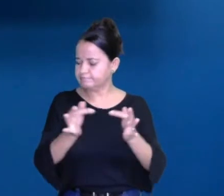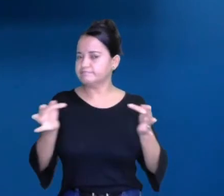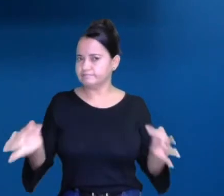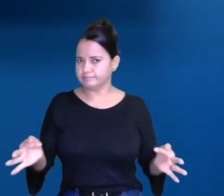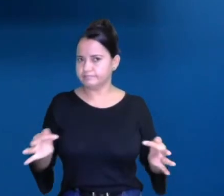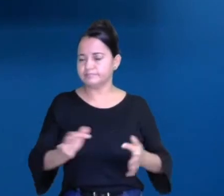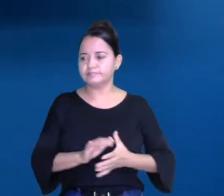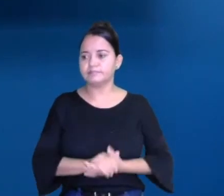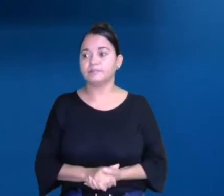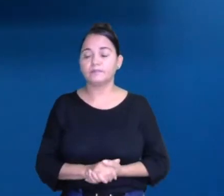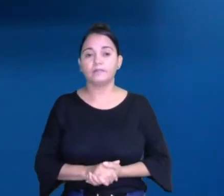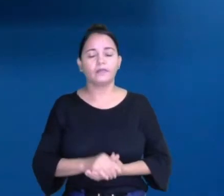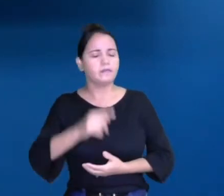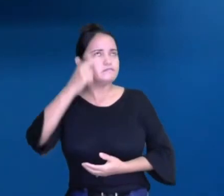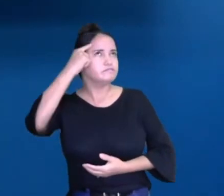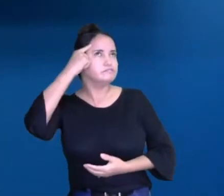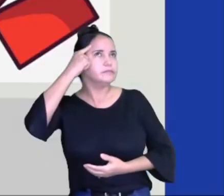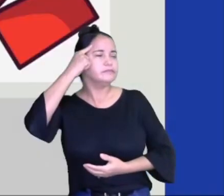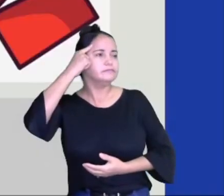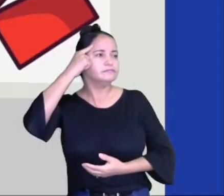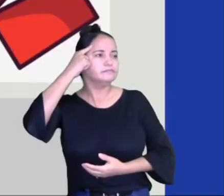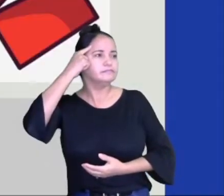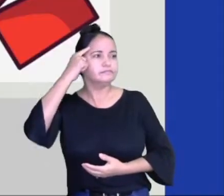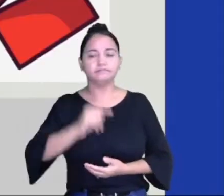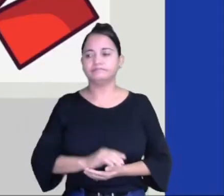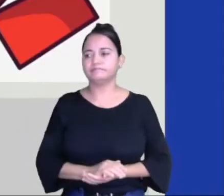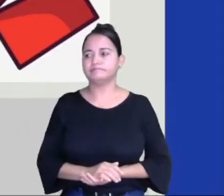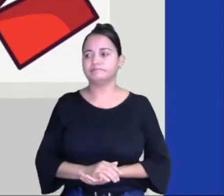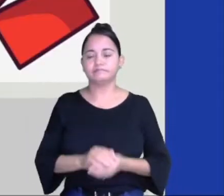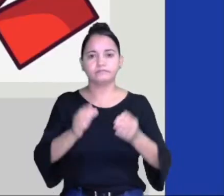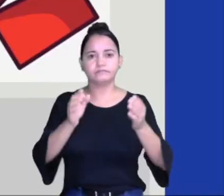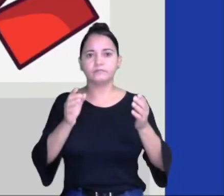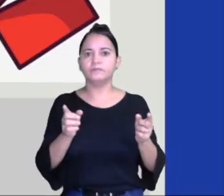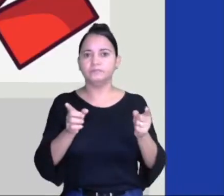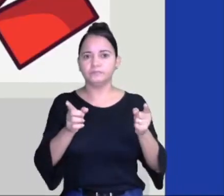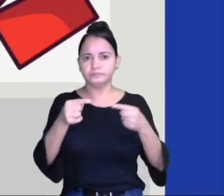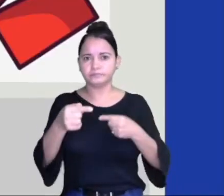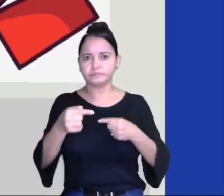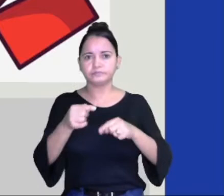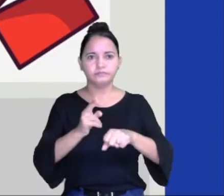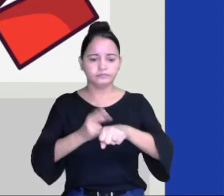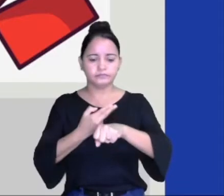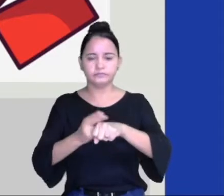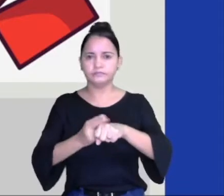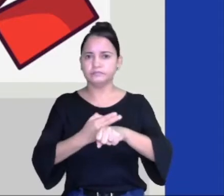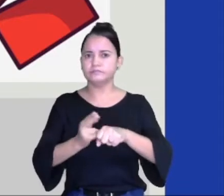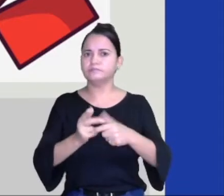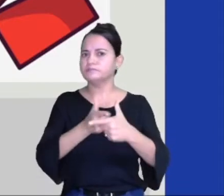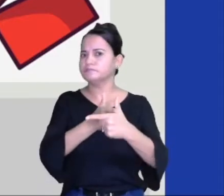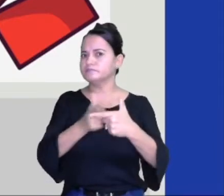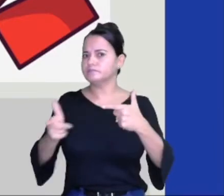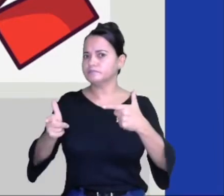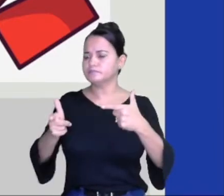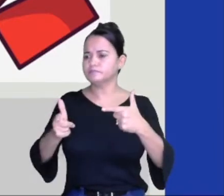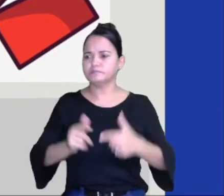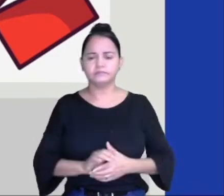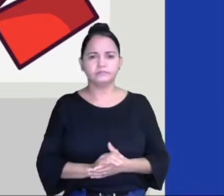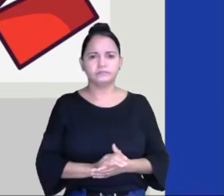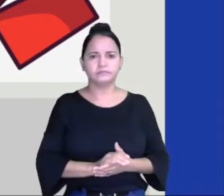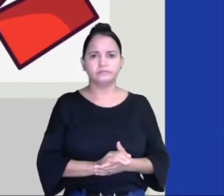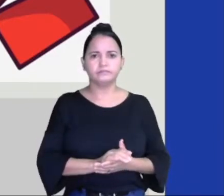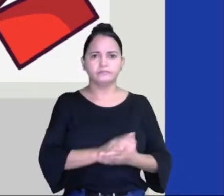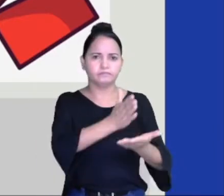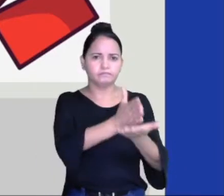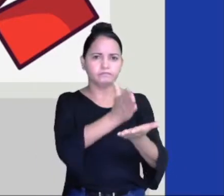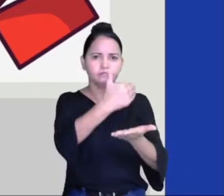simples, né, para a gente pensar um pouco. Uma barra de chocolate será dividida igualmente entre 3 amigos.